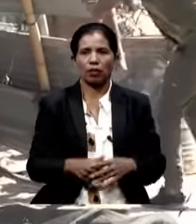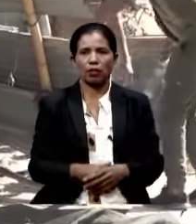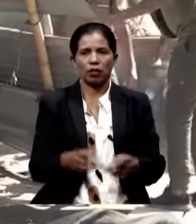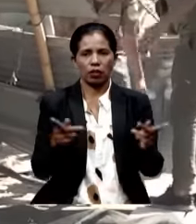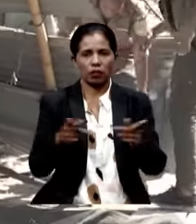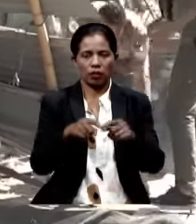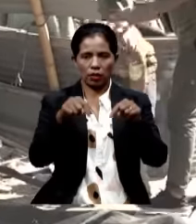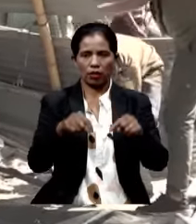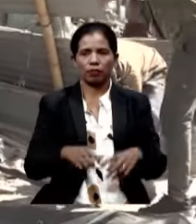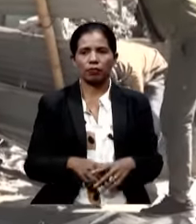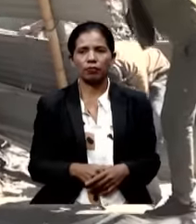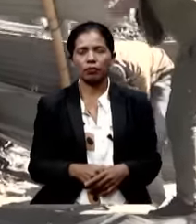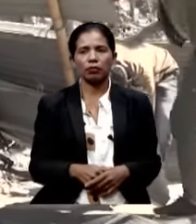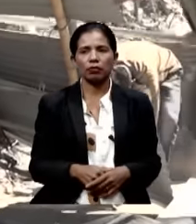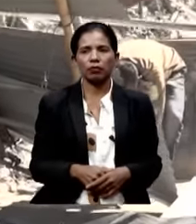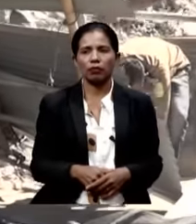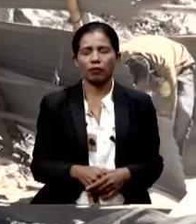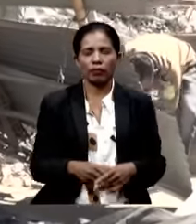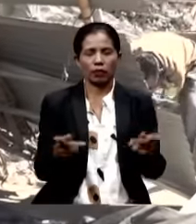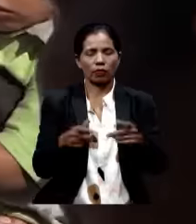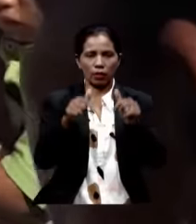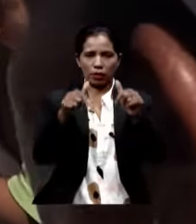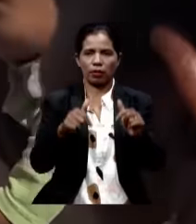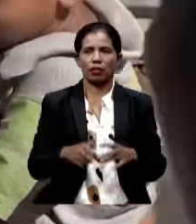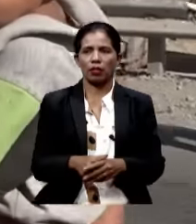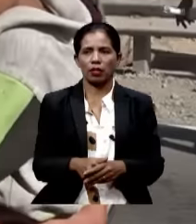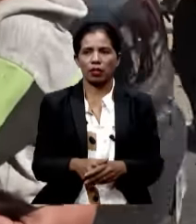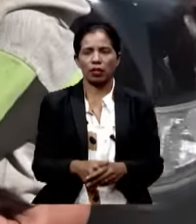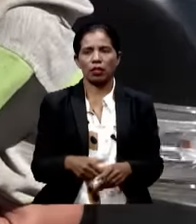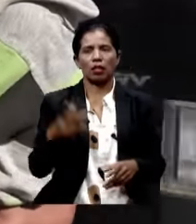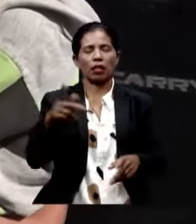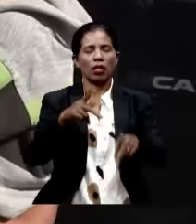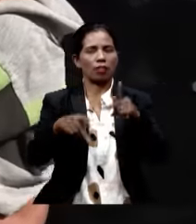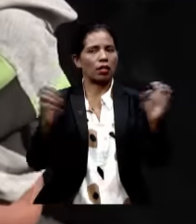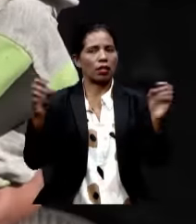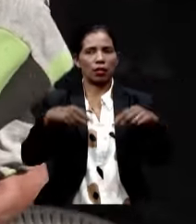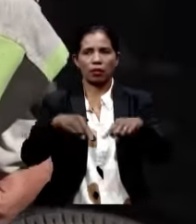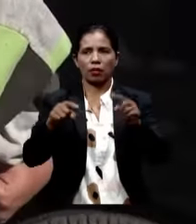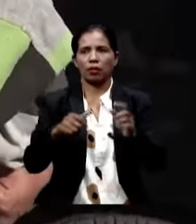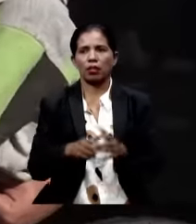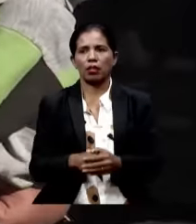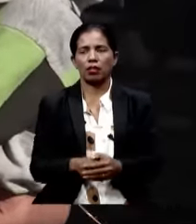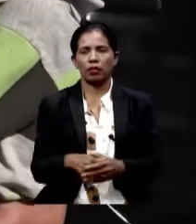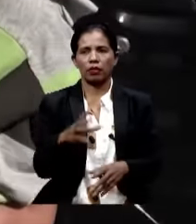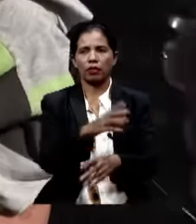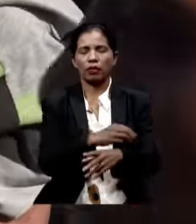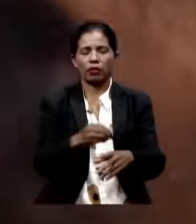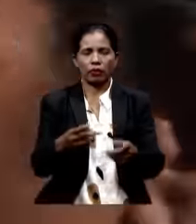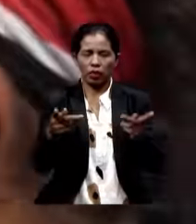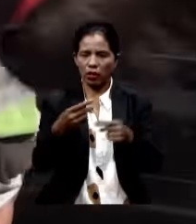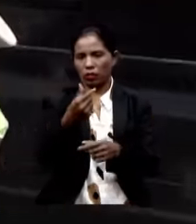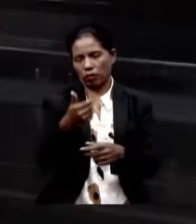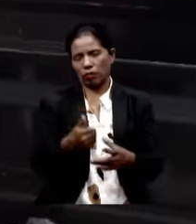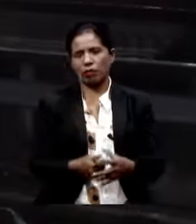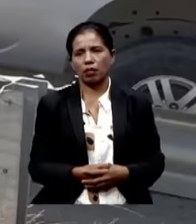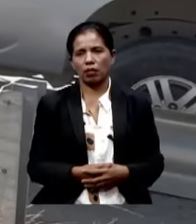dalo. Celu klayam pati maki dan ni dito. Tumba karai gina bani emala ba. Pati ni tuan ni dito. Ne